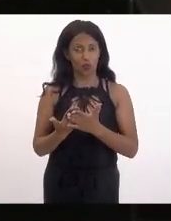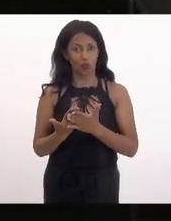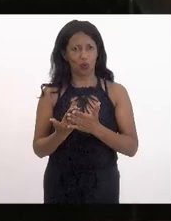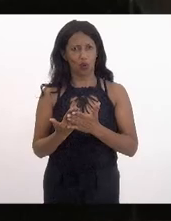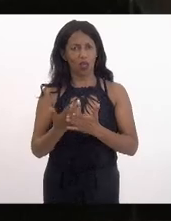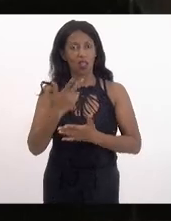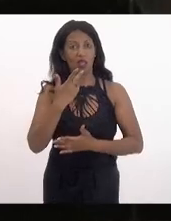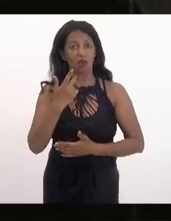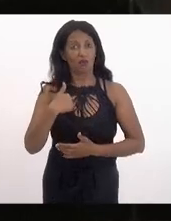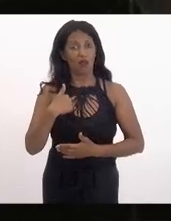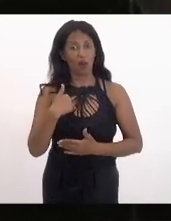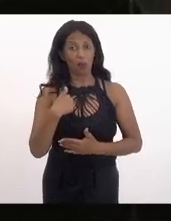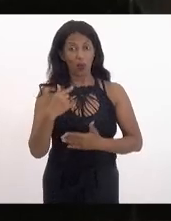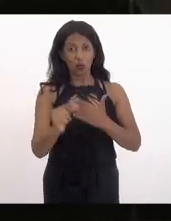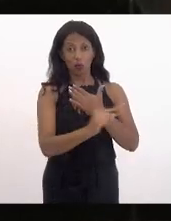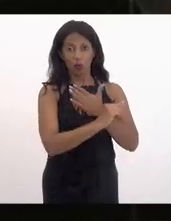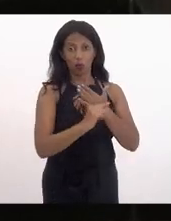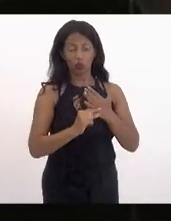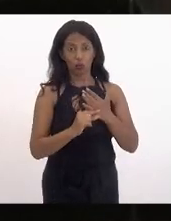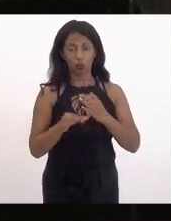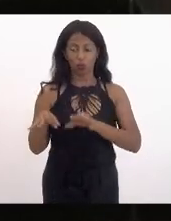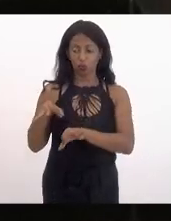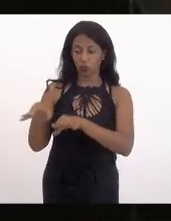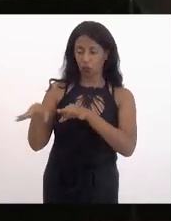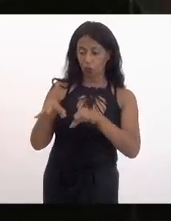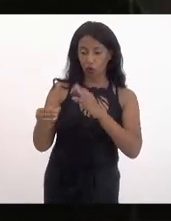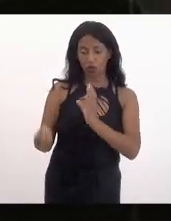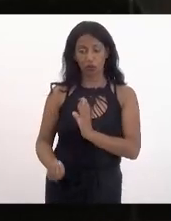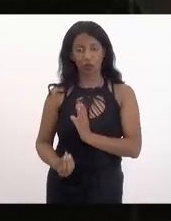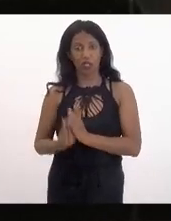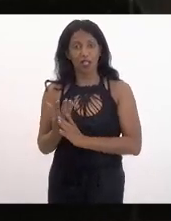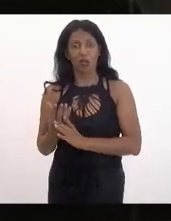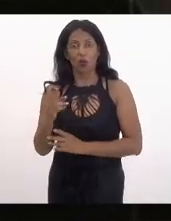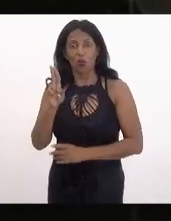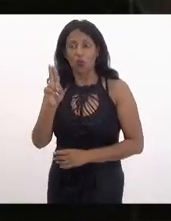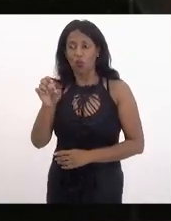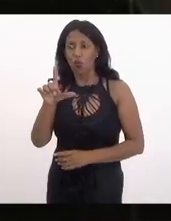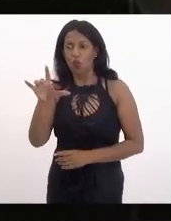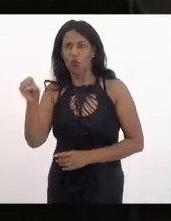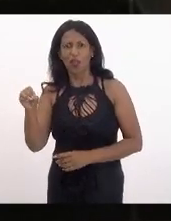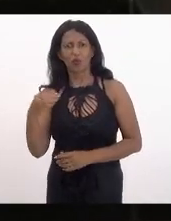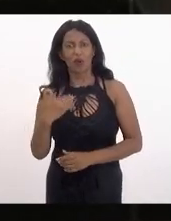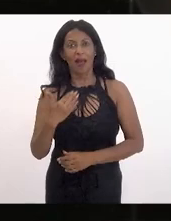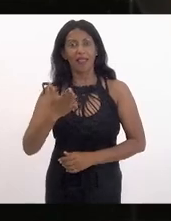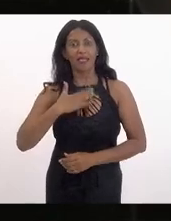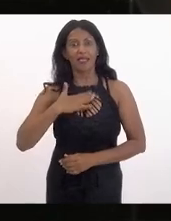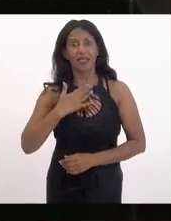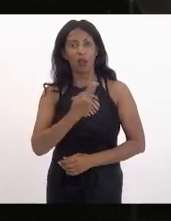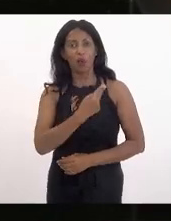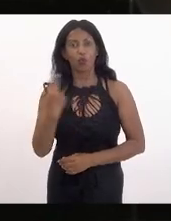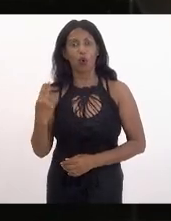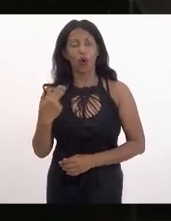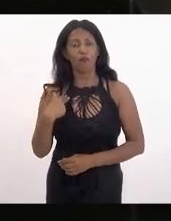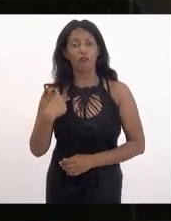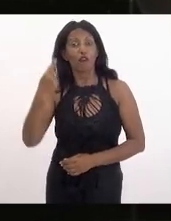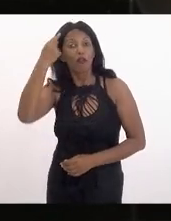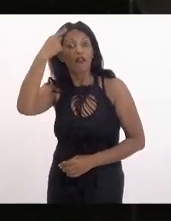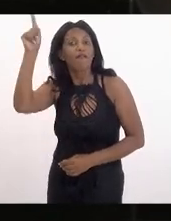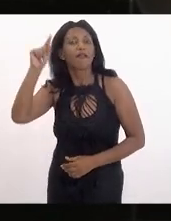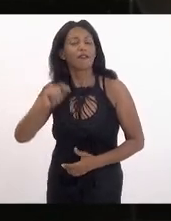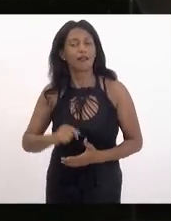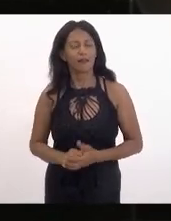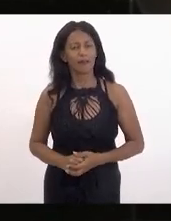porque eu sou o autor do projeto que criou a o erro até o nó eu fui eu que inventei